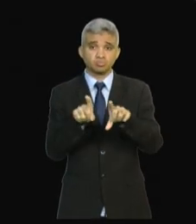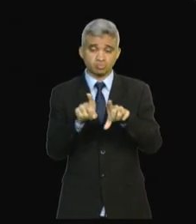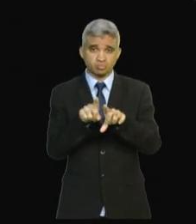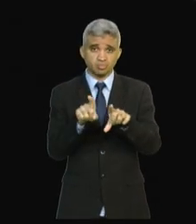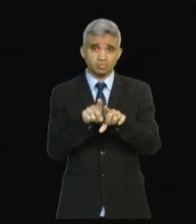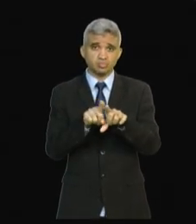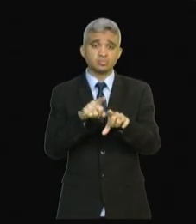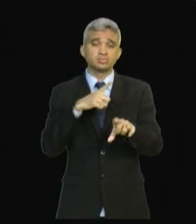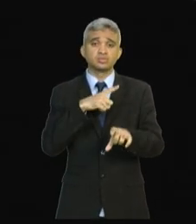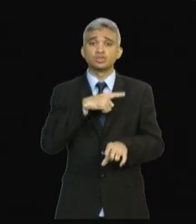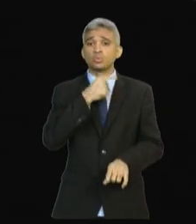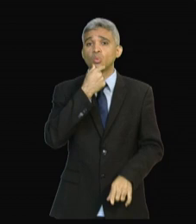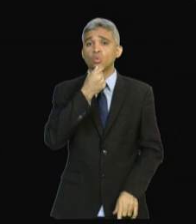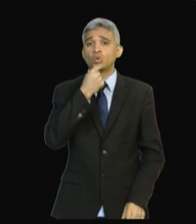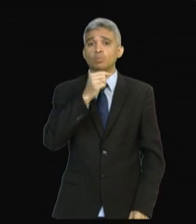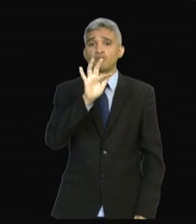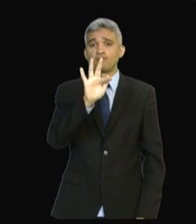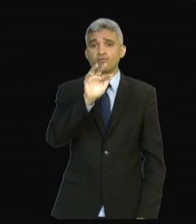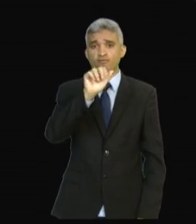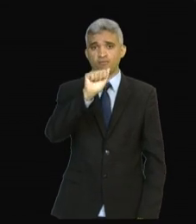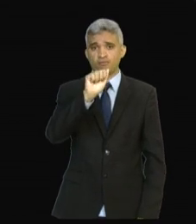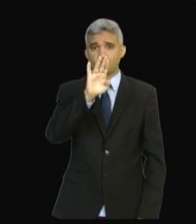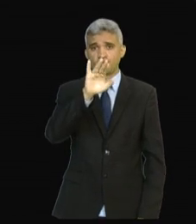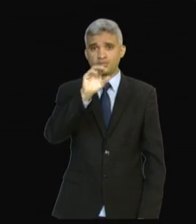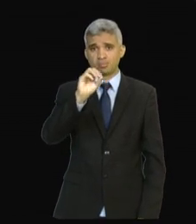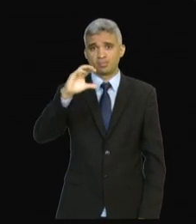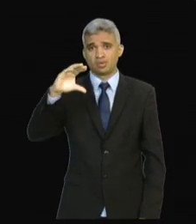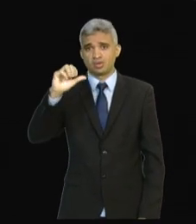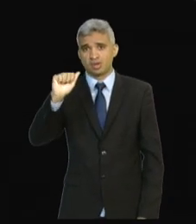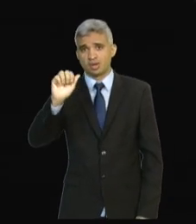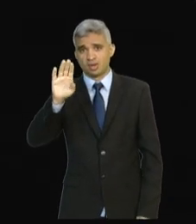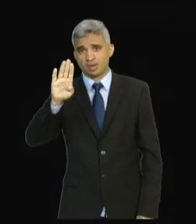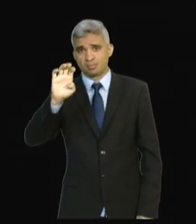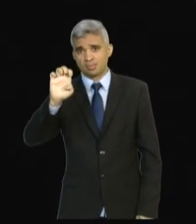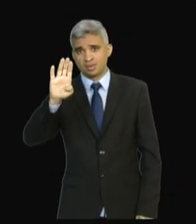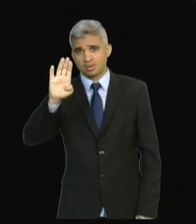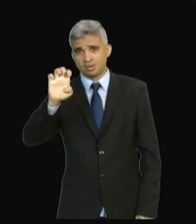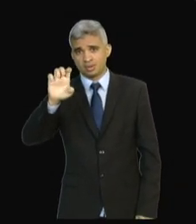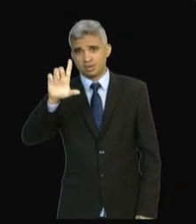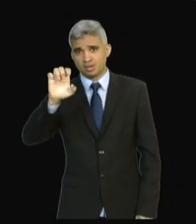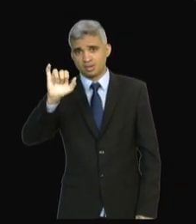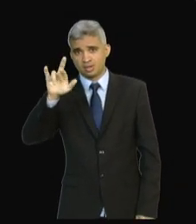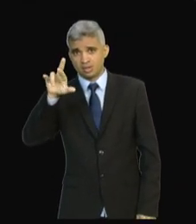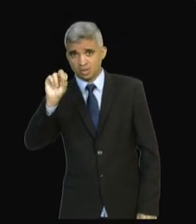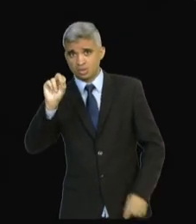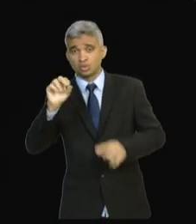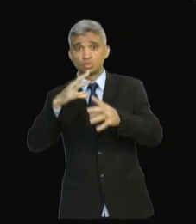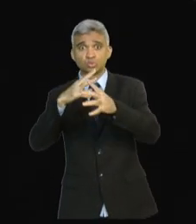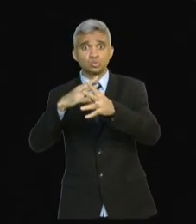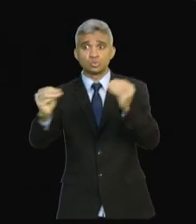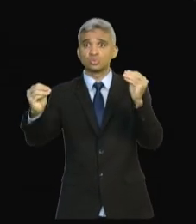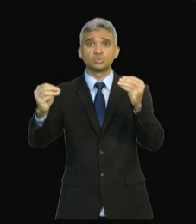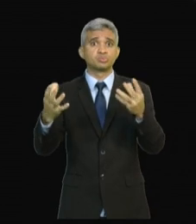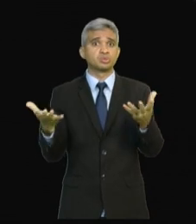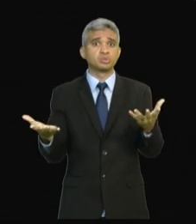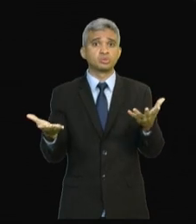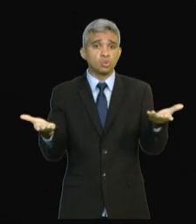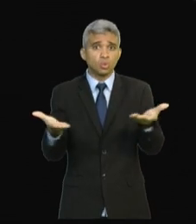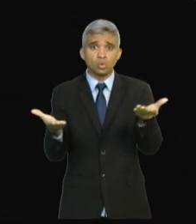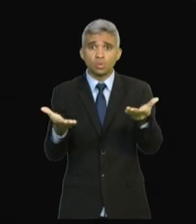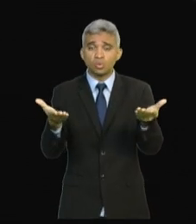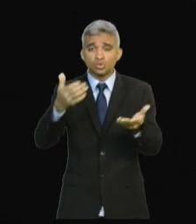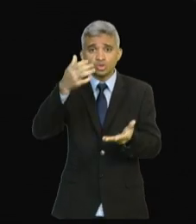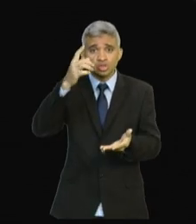Cabeleireiro, aqui na cidade de Sítio Novo. Hoje já tem 11 dias, 10 dias do fato. Já liguei para o secretário,